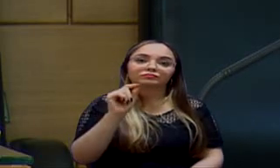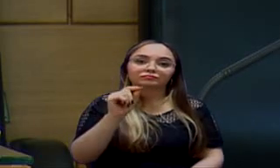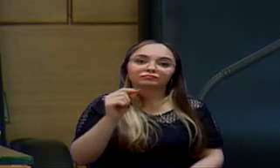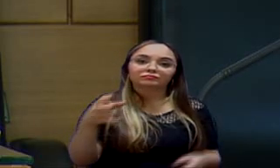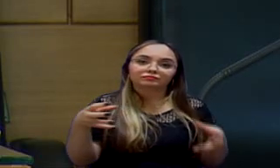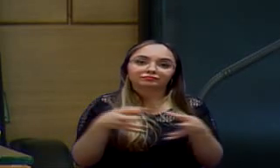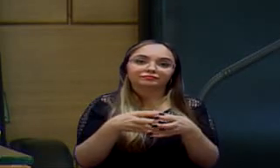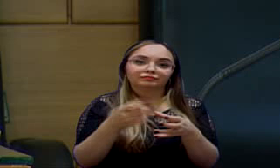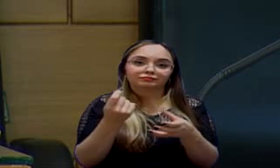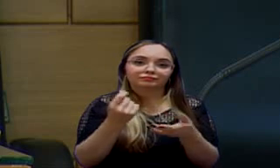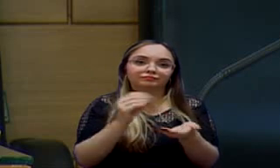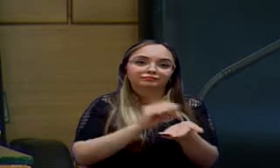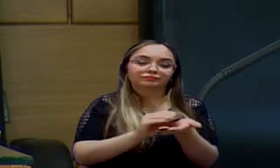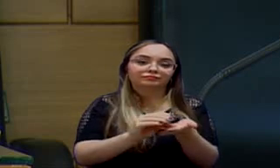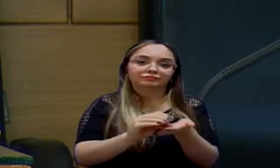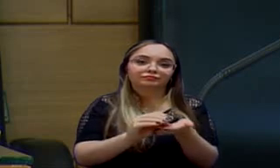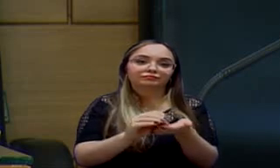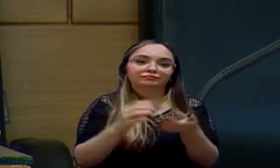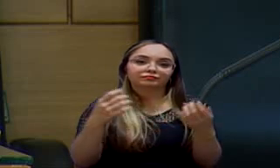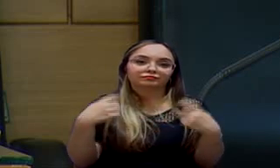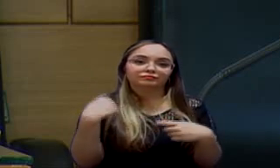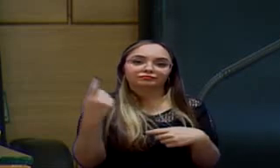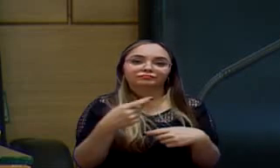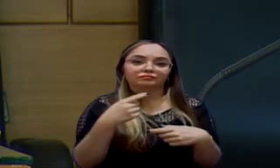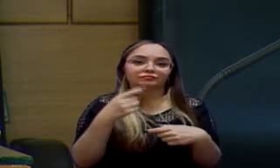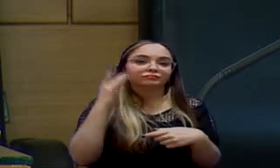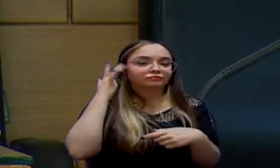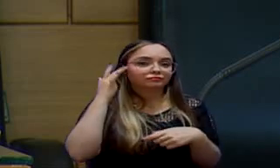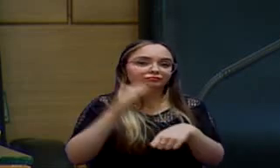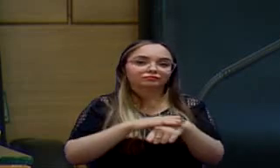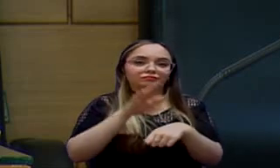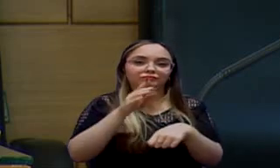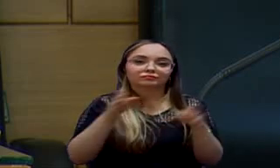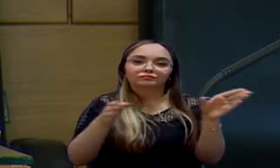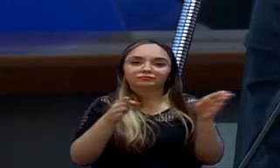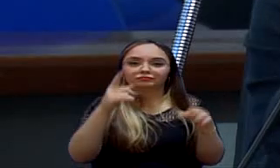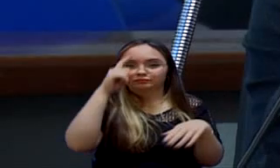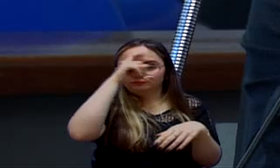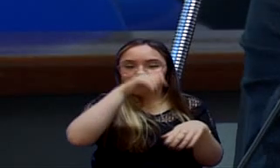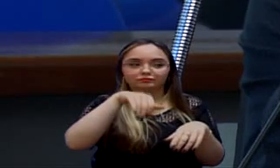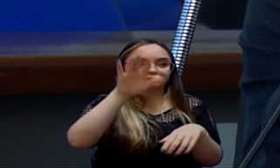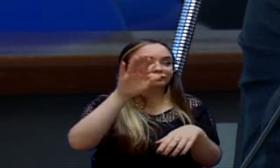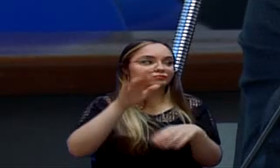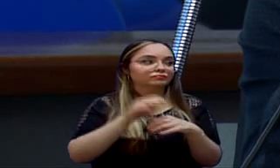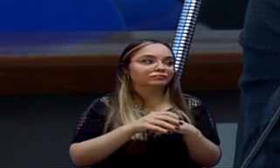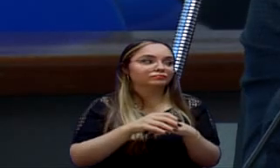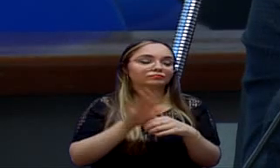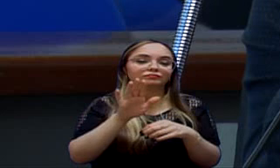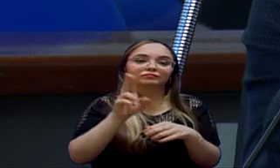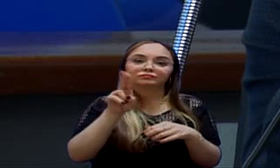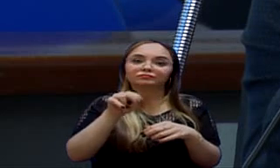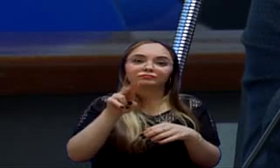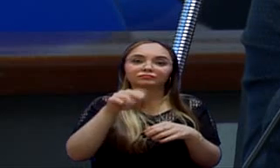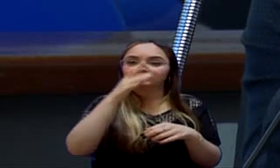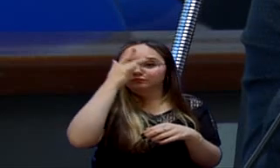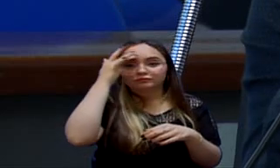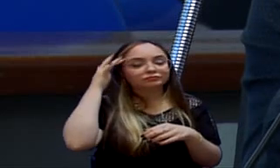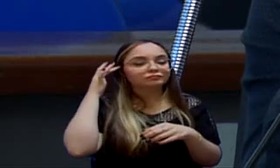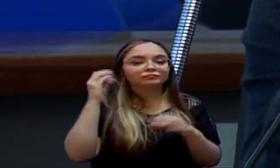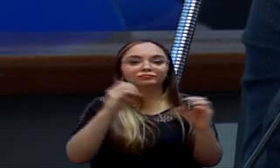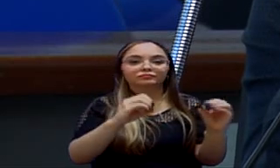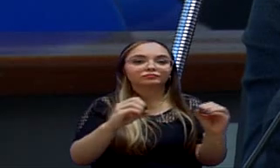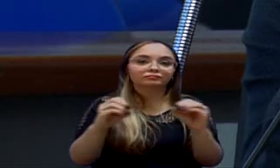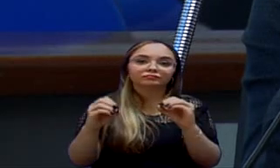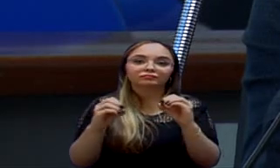segregação do recurso de necessidade de fluxo de caixa Talvez o período mais crítico dessa saúde mas nenhum prestador ficou